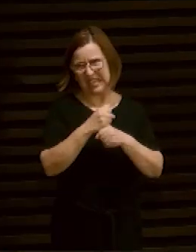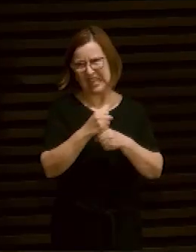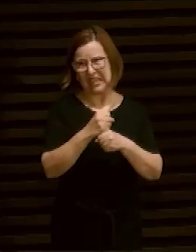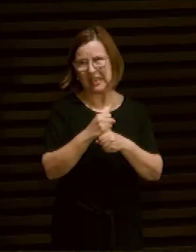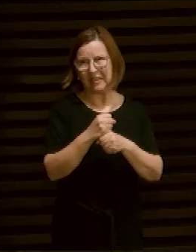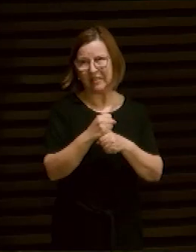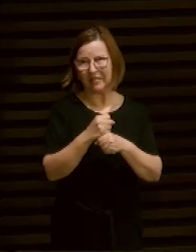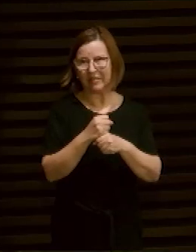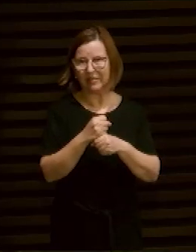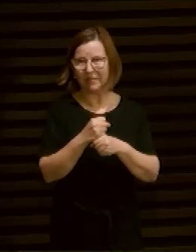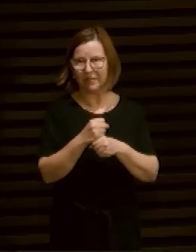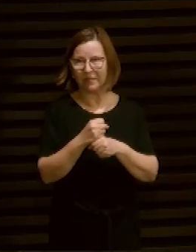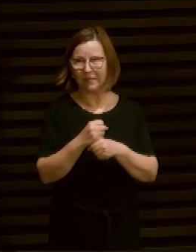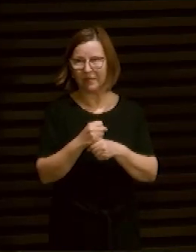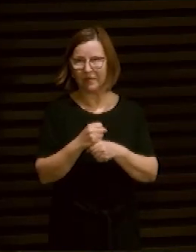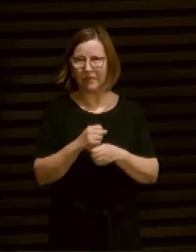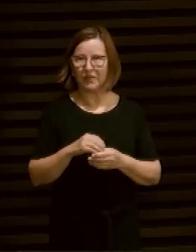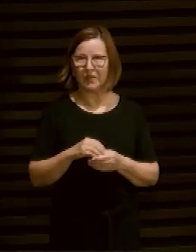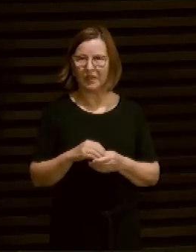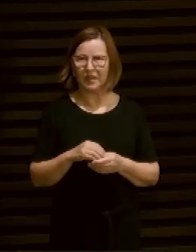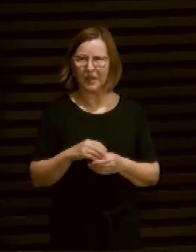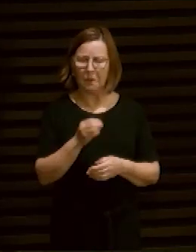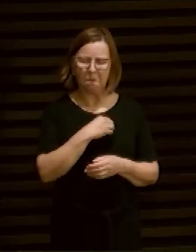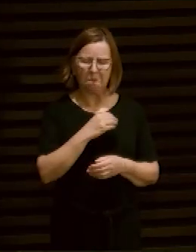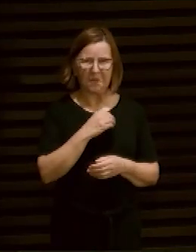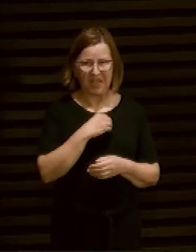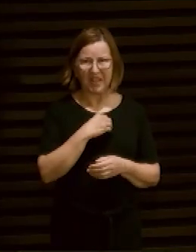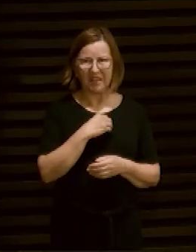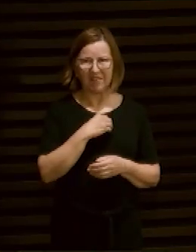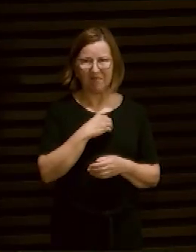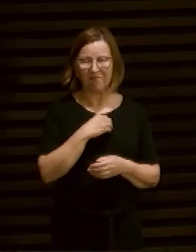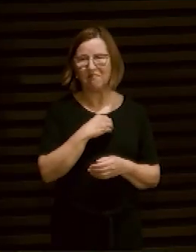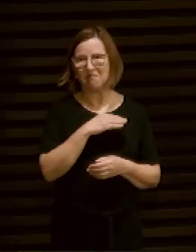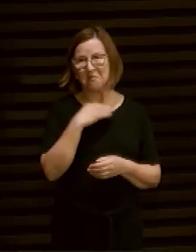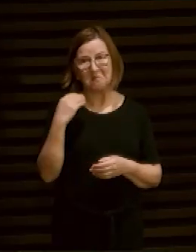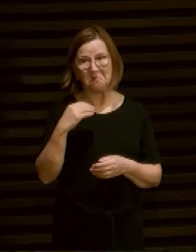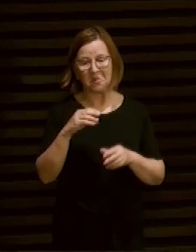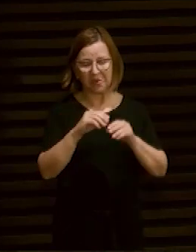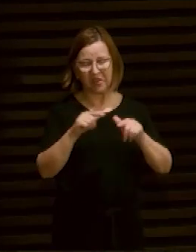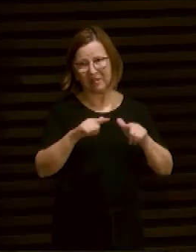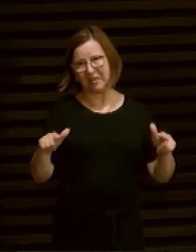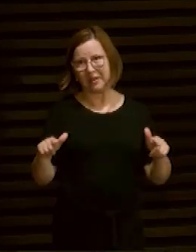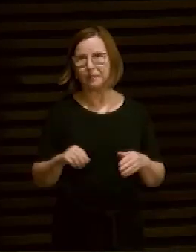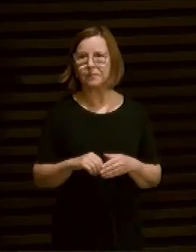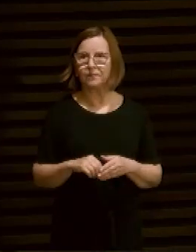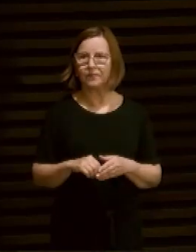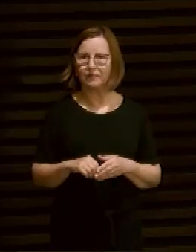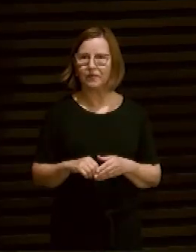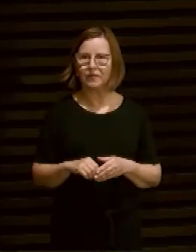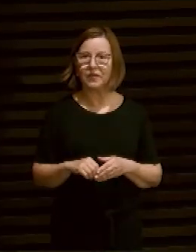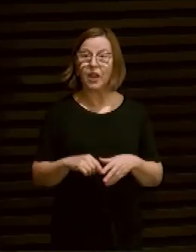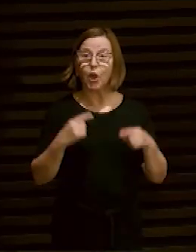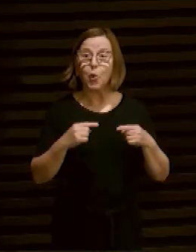cujos cadáveres caíram no deserto? E contra quem jurou que não entrariam no seu